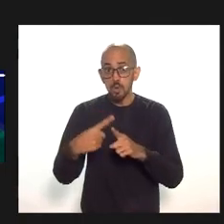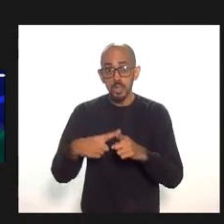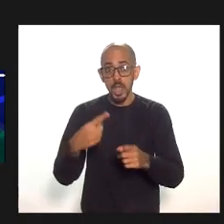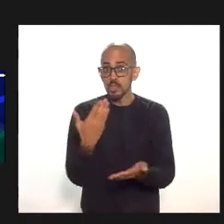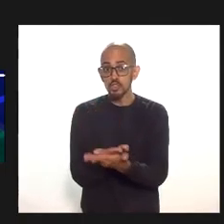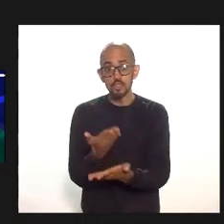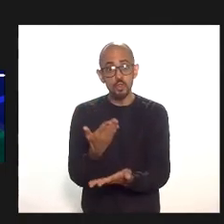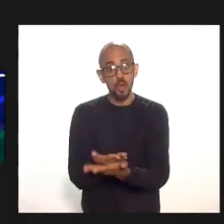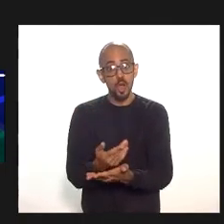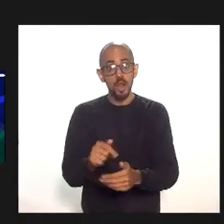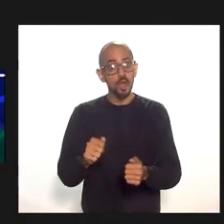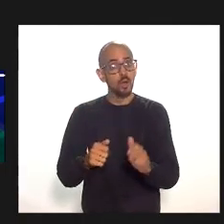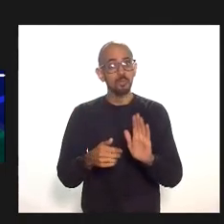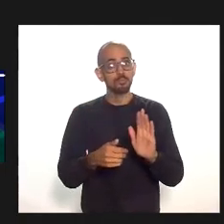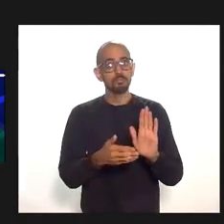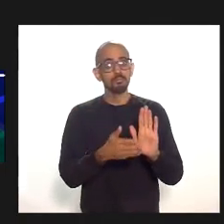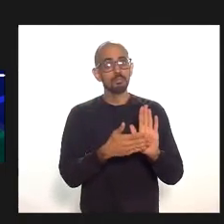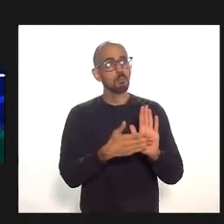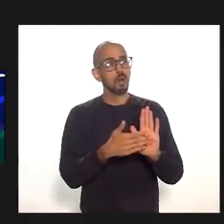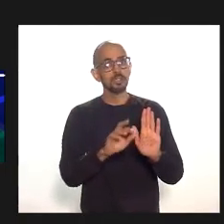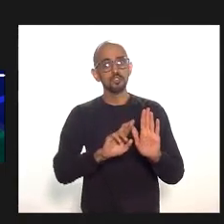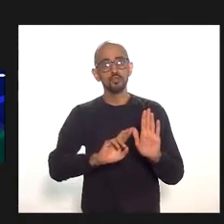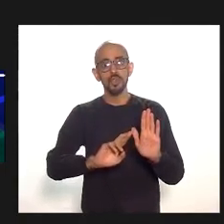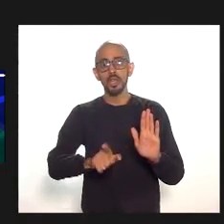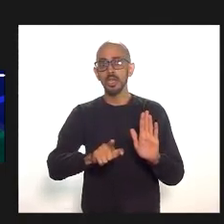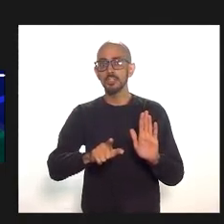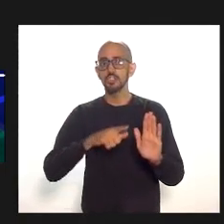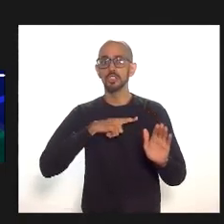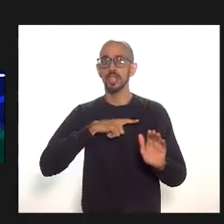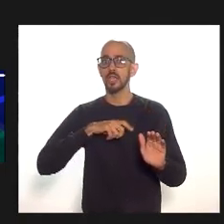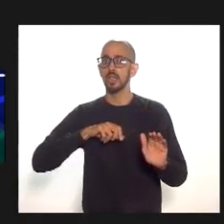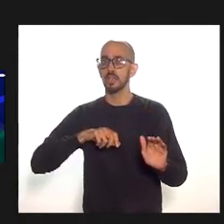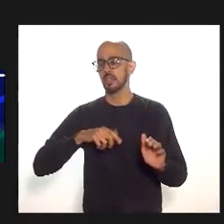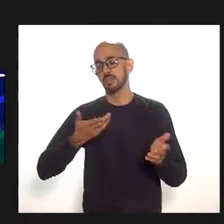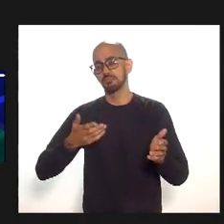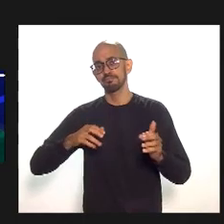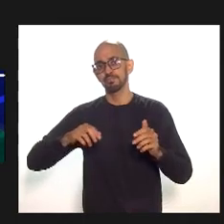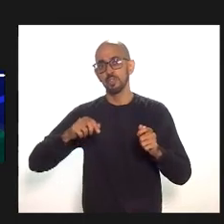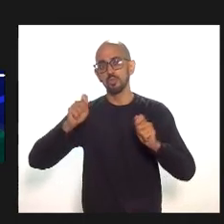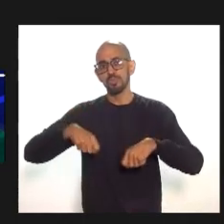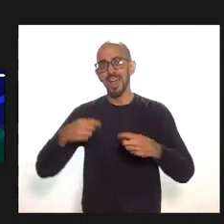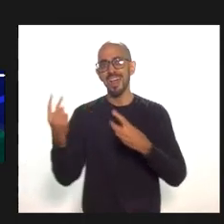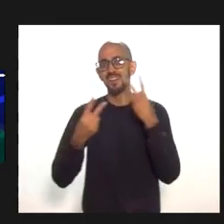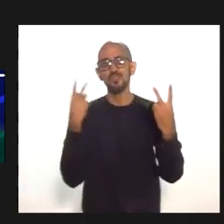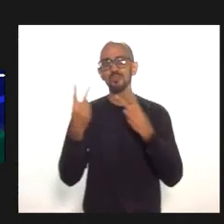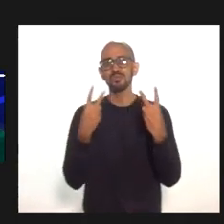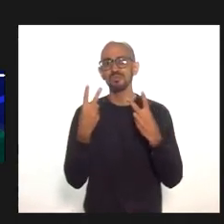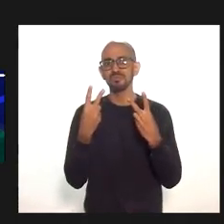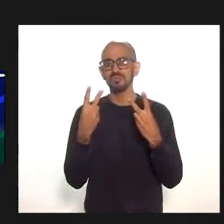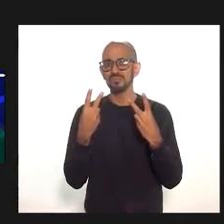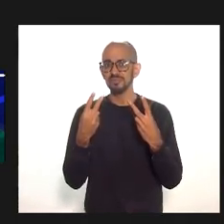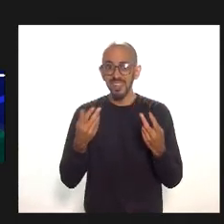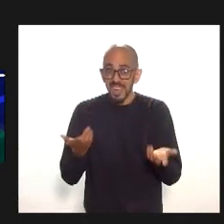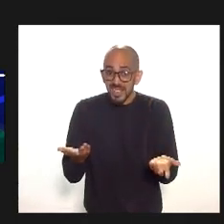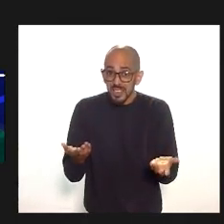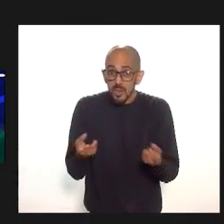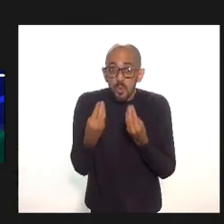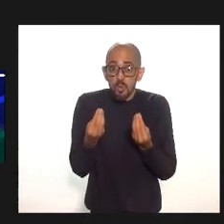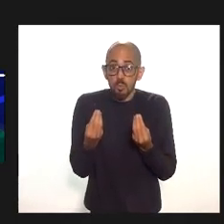com uma proposta de refrigeração que não permite sequer ventilação. Essa proposta de não poder interromper as